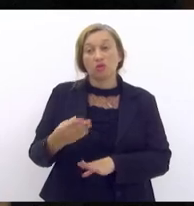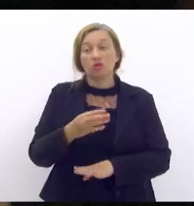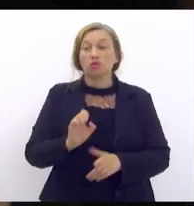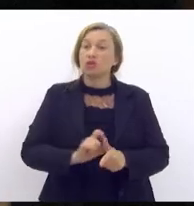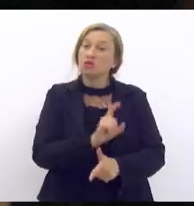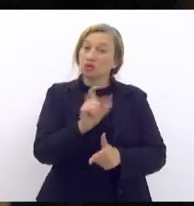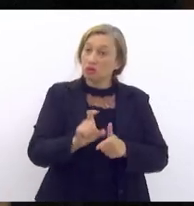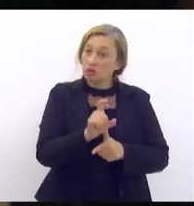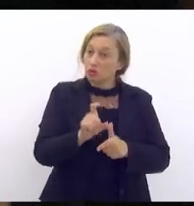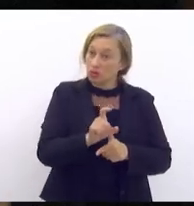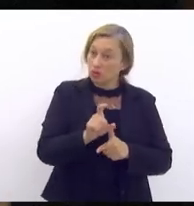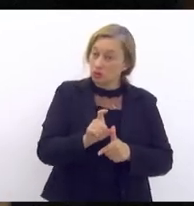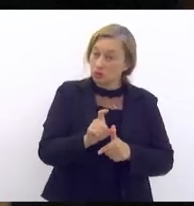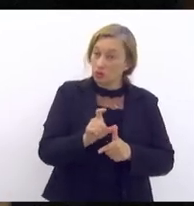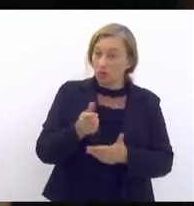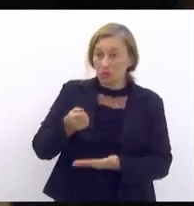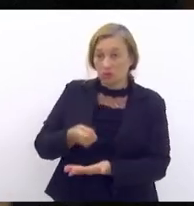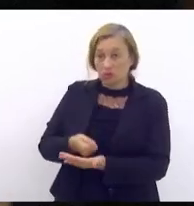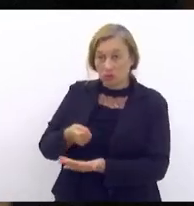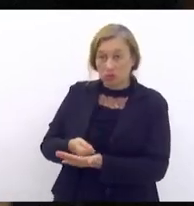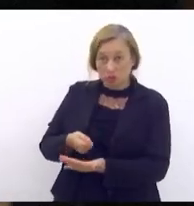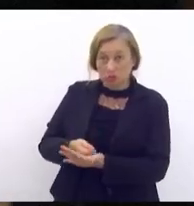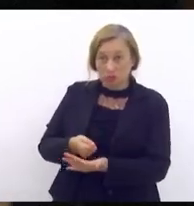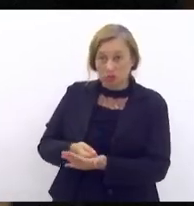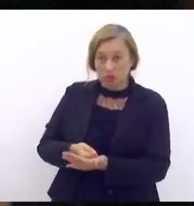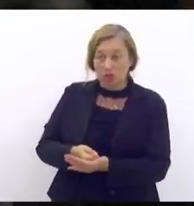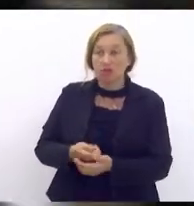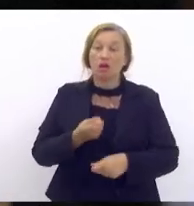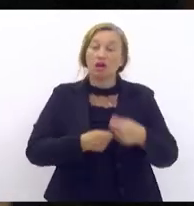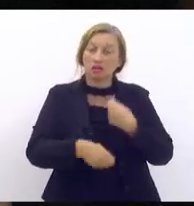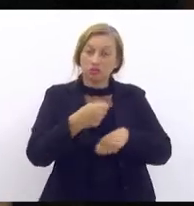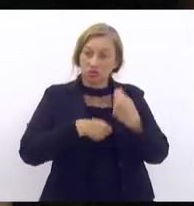executivo para que exercesse a sua competência